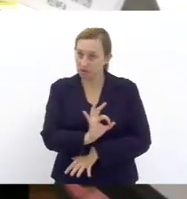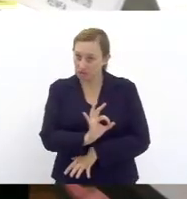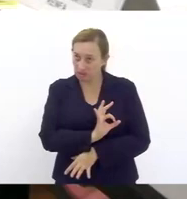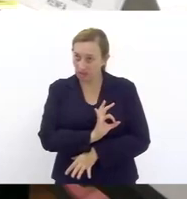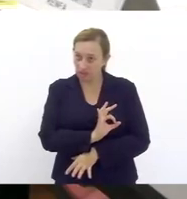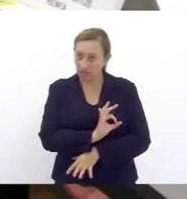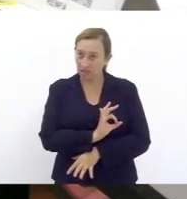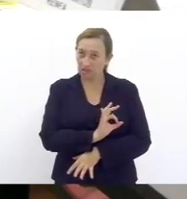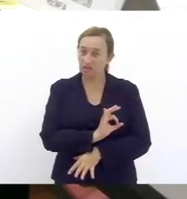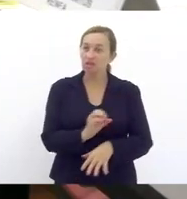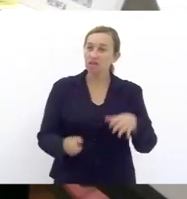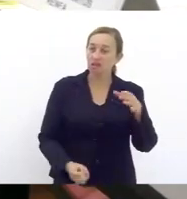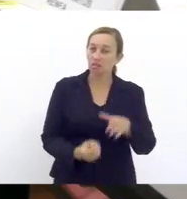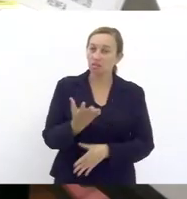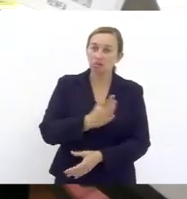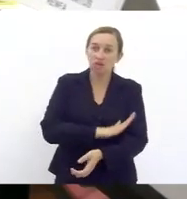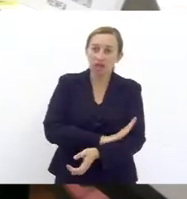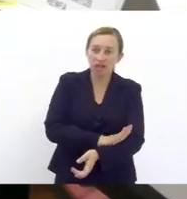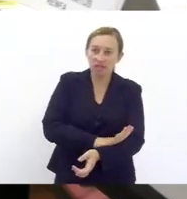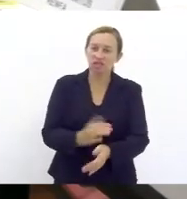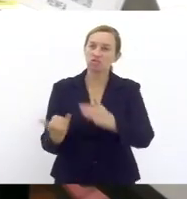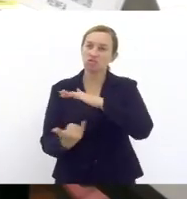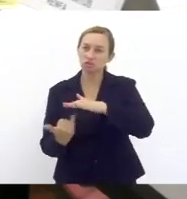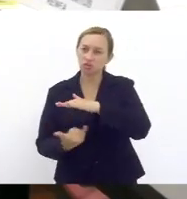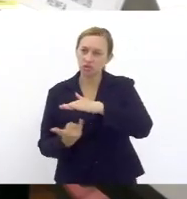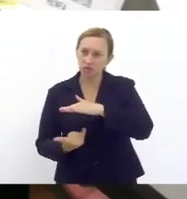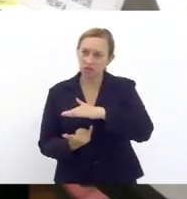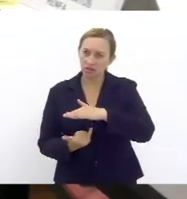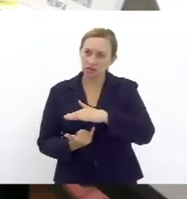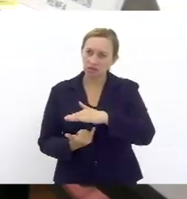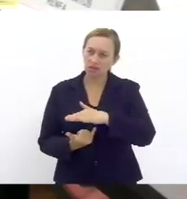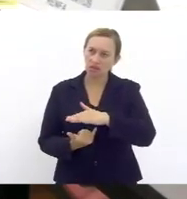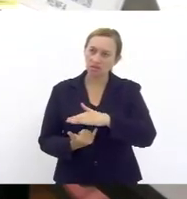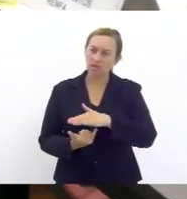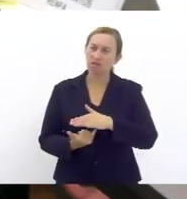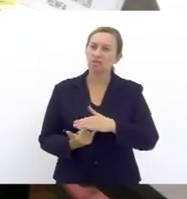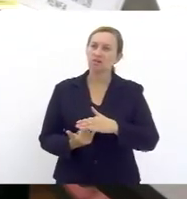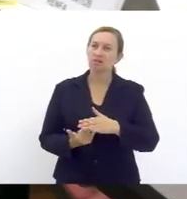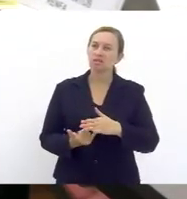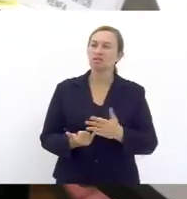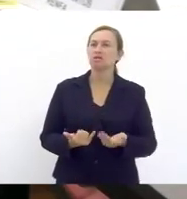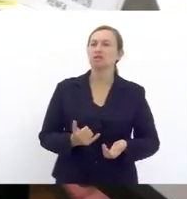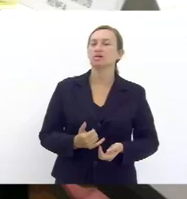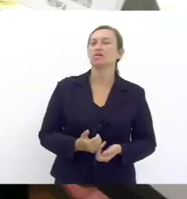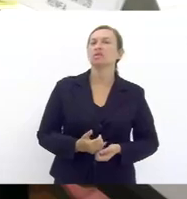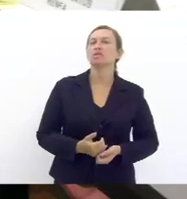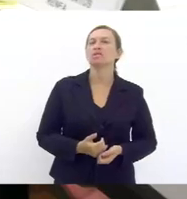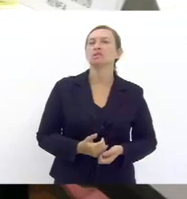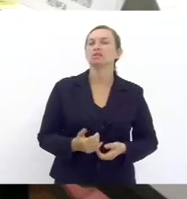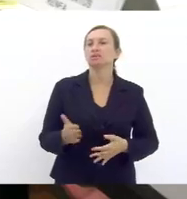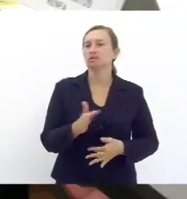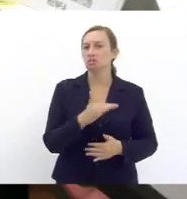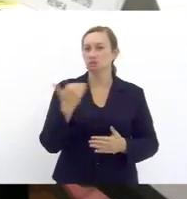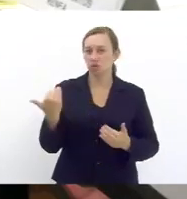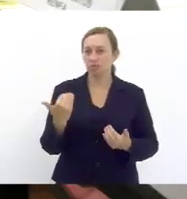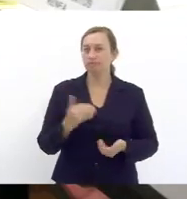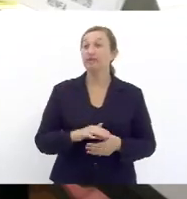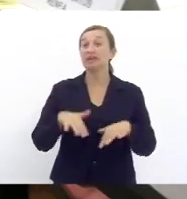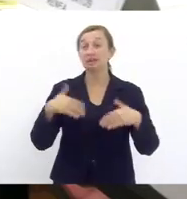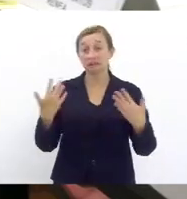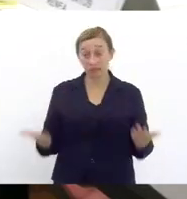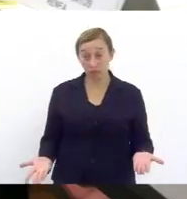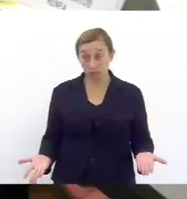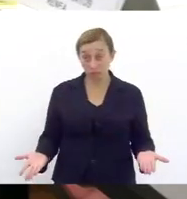reproduzem o racismo institucional para se legitimar dessas através dessas mortes Então